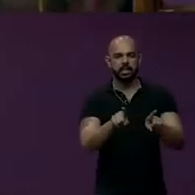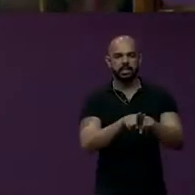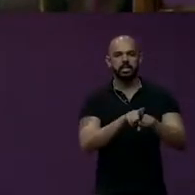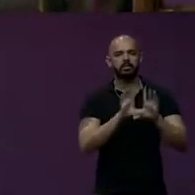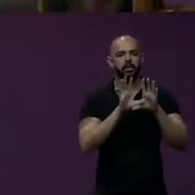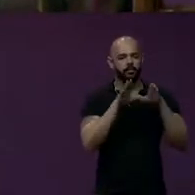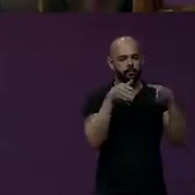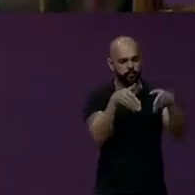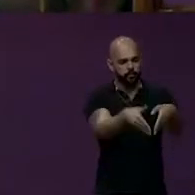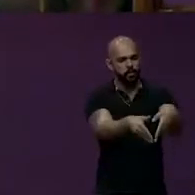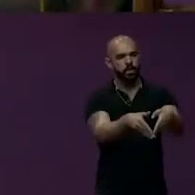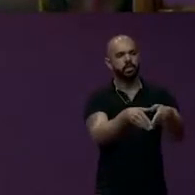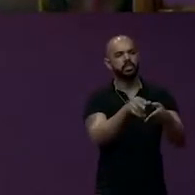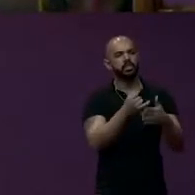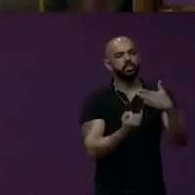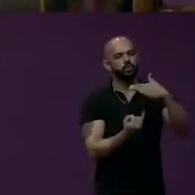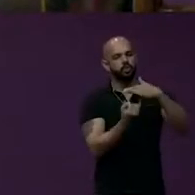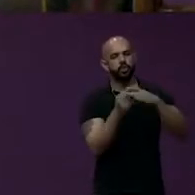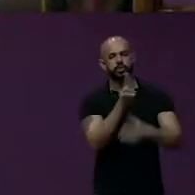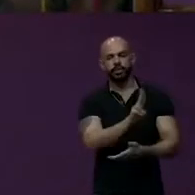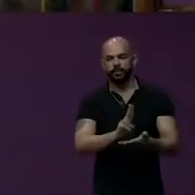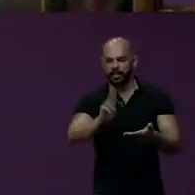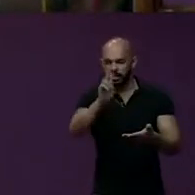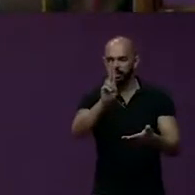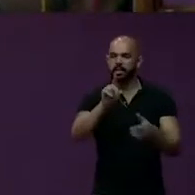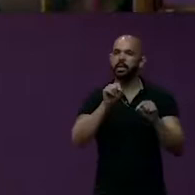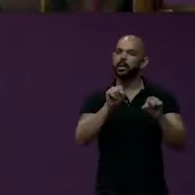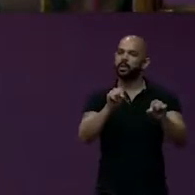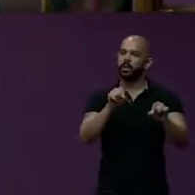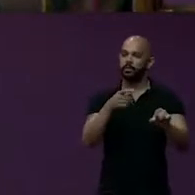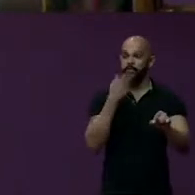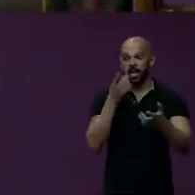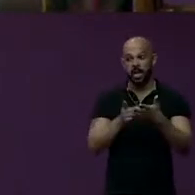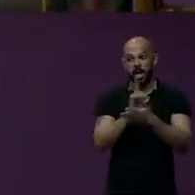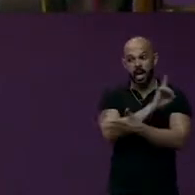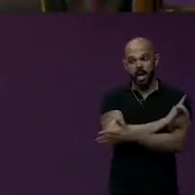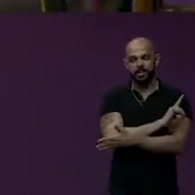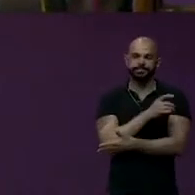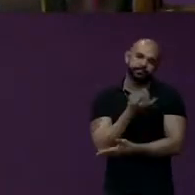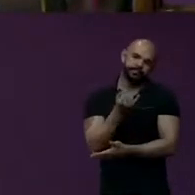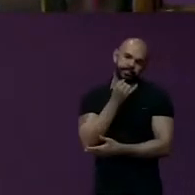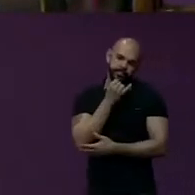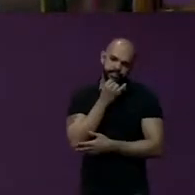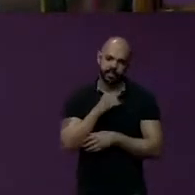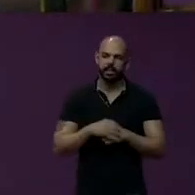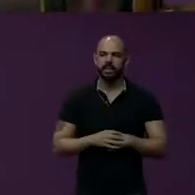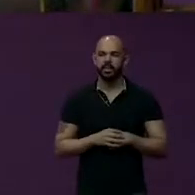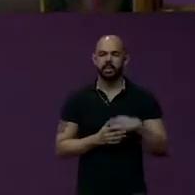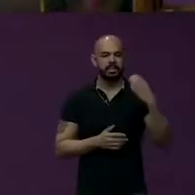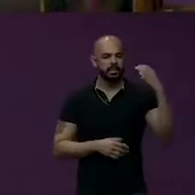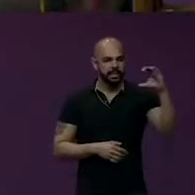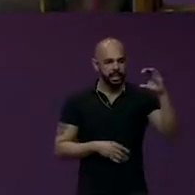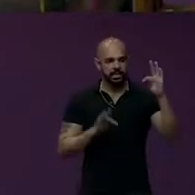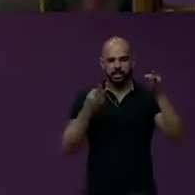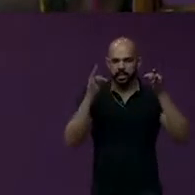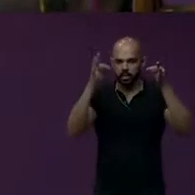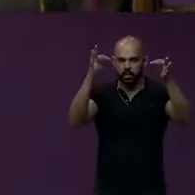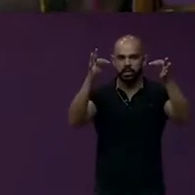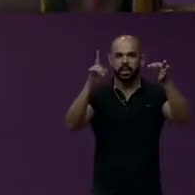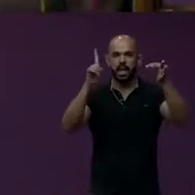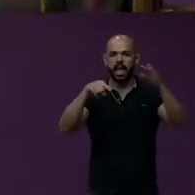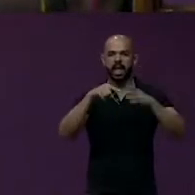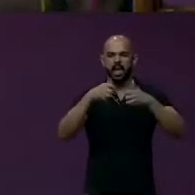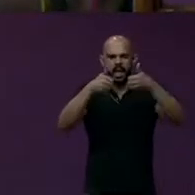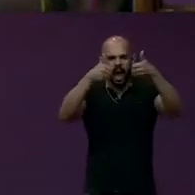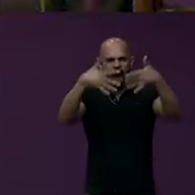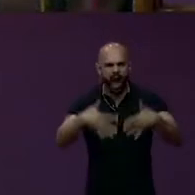Instituições Universitárias, para que o que eu havia falado antes, quer dizer, tratar ciência e tecnologia como